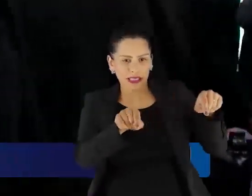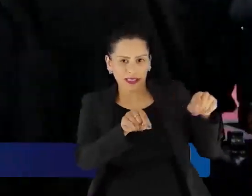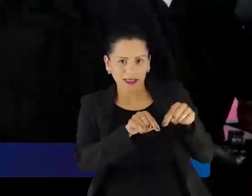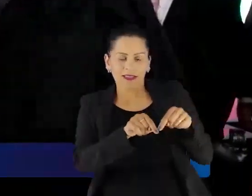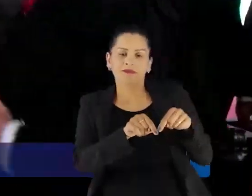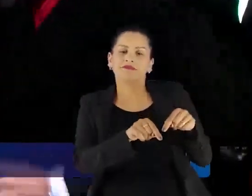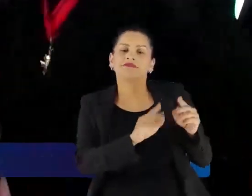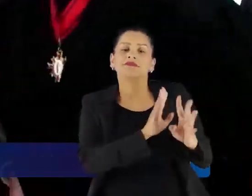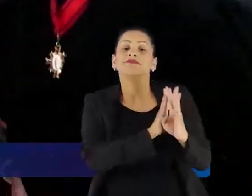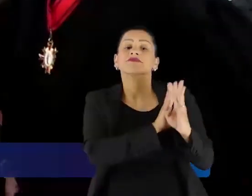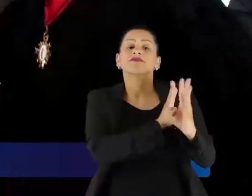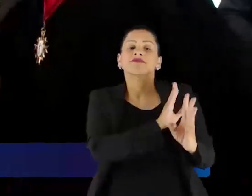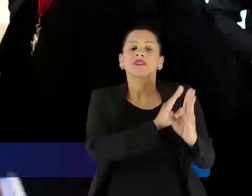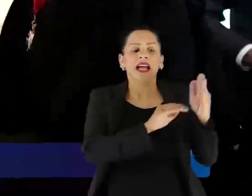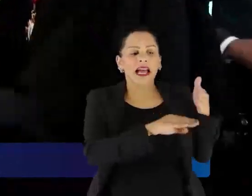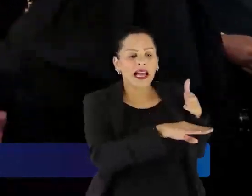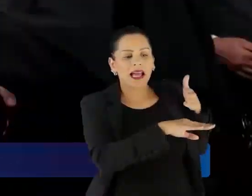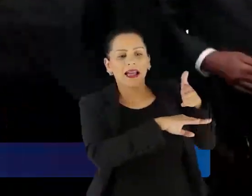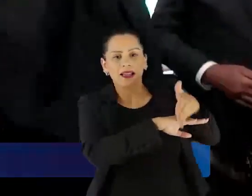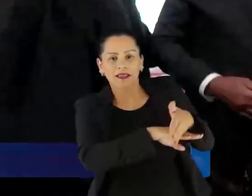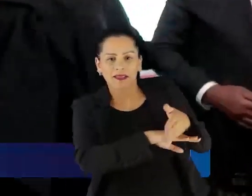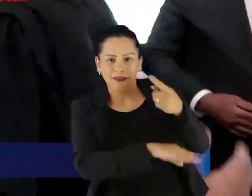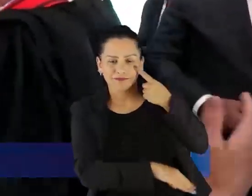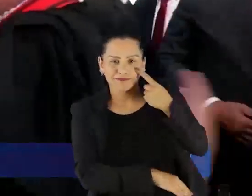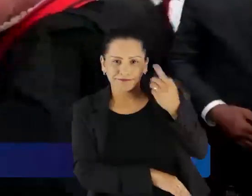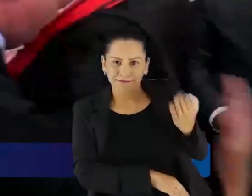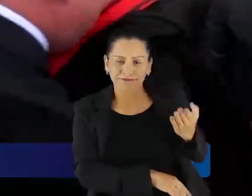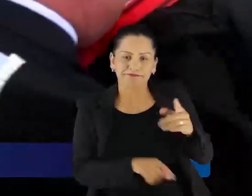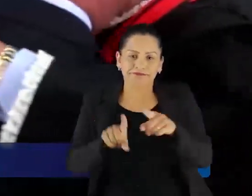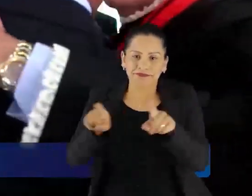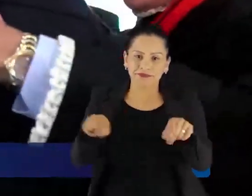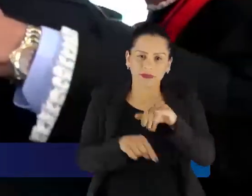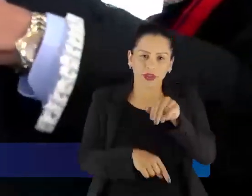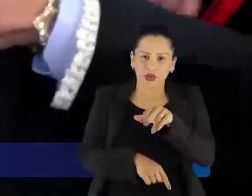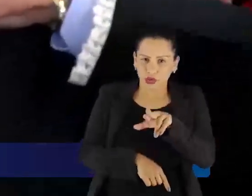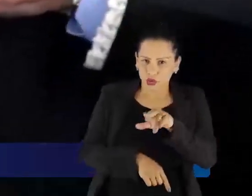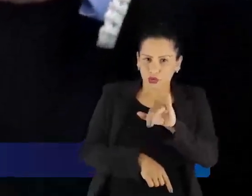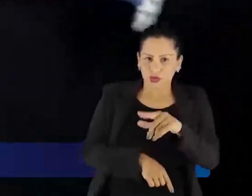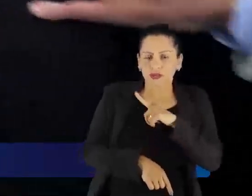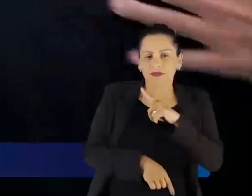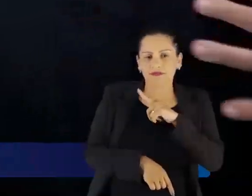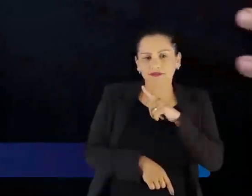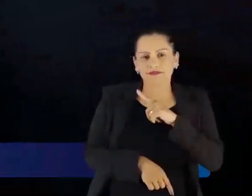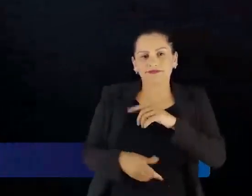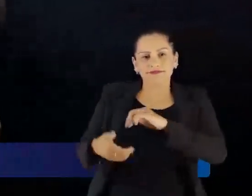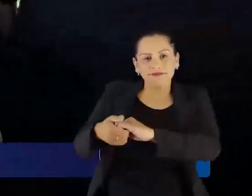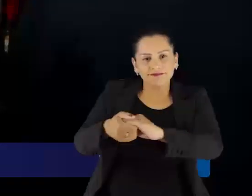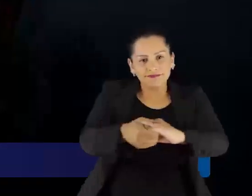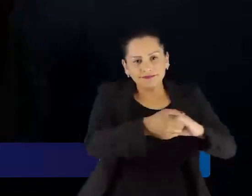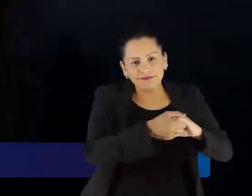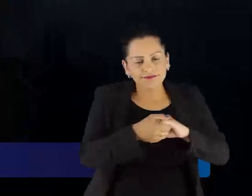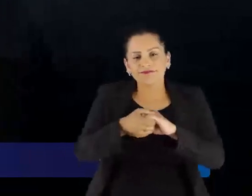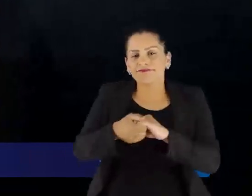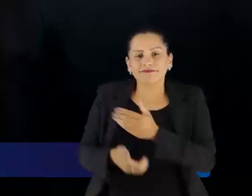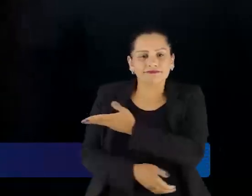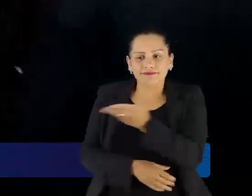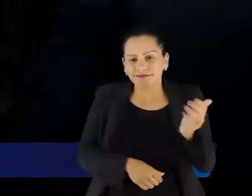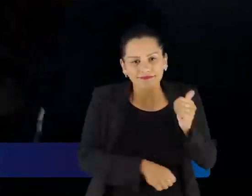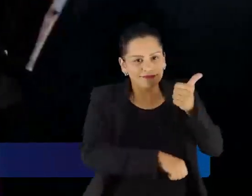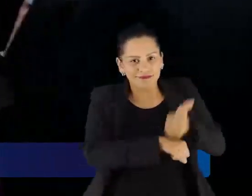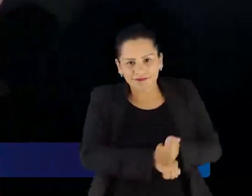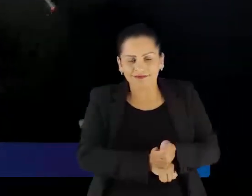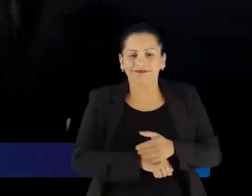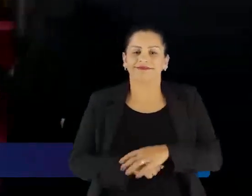a fila entrando pela aquele lado no salão do Júri aonde as autoridades receberam o sim postados